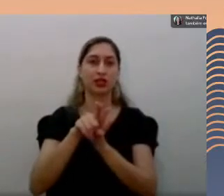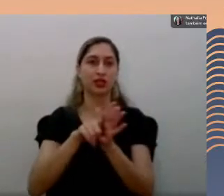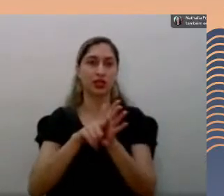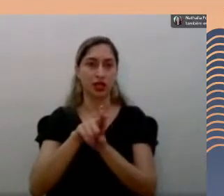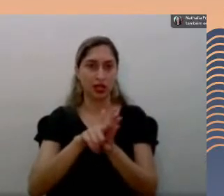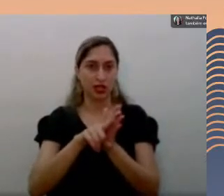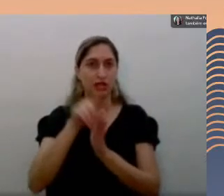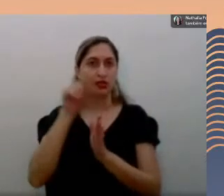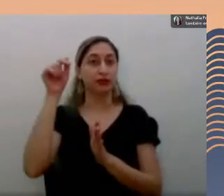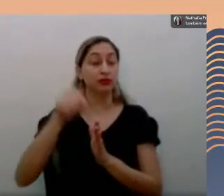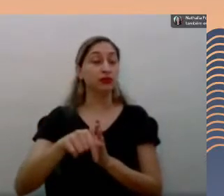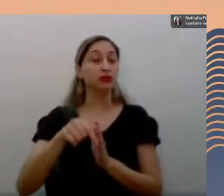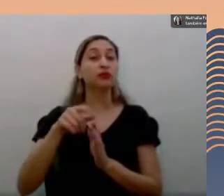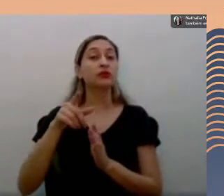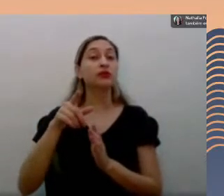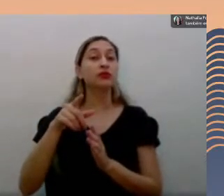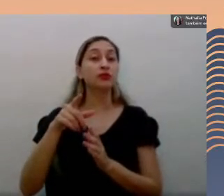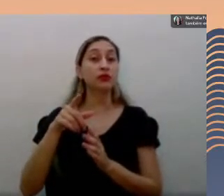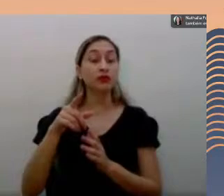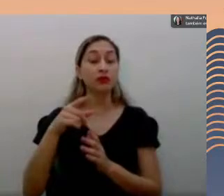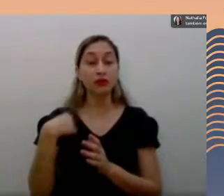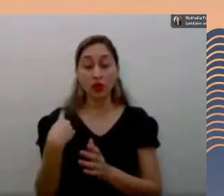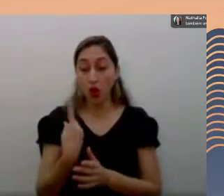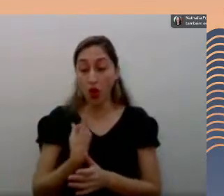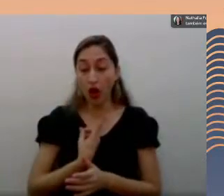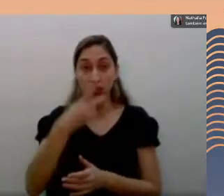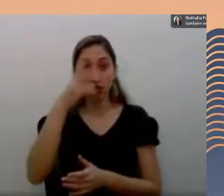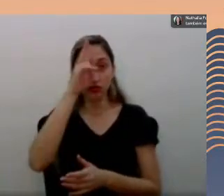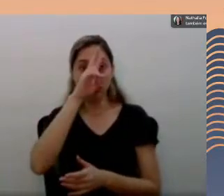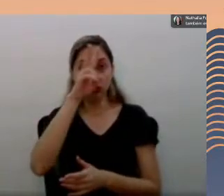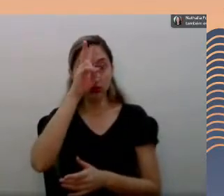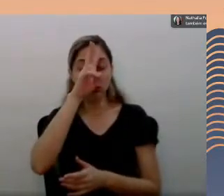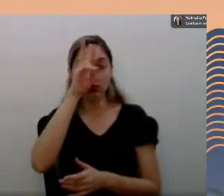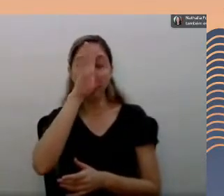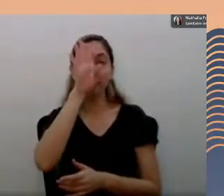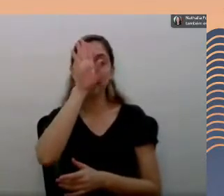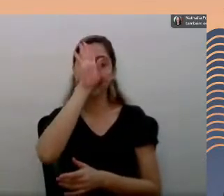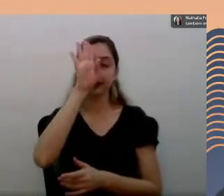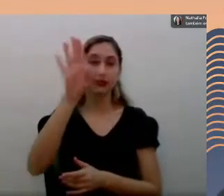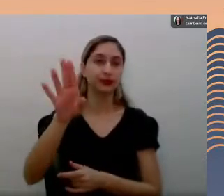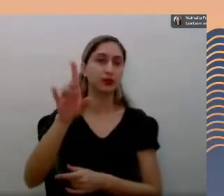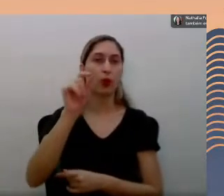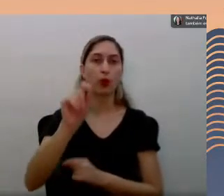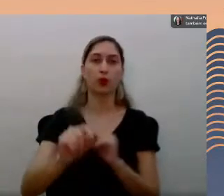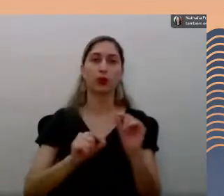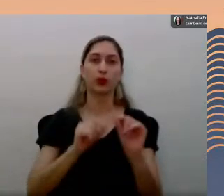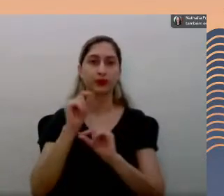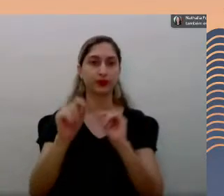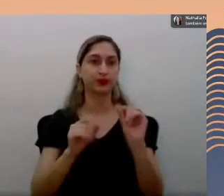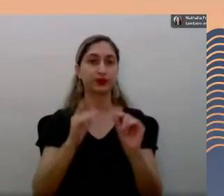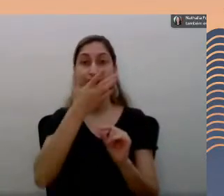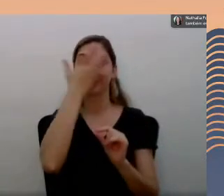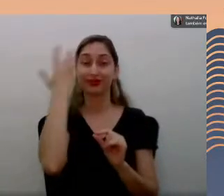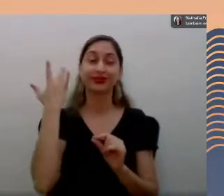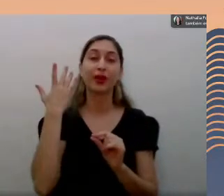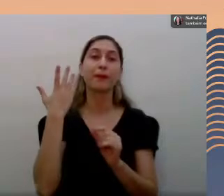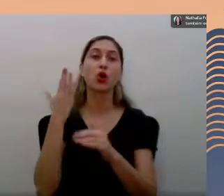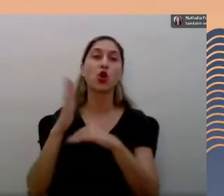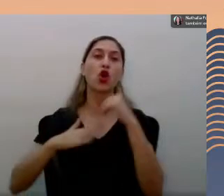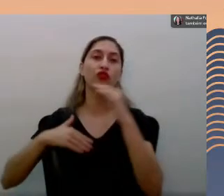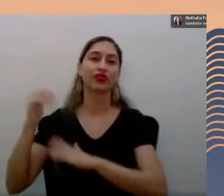a a hora na aqui ela foi formada principalmente por pessoas que não eram astrônomos né